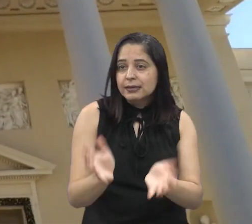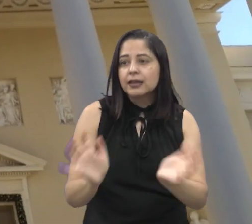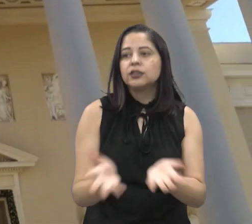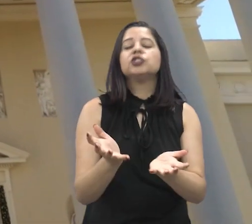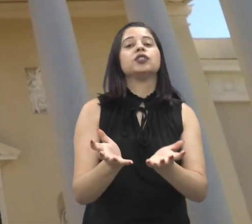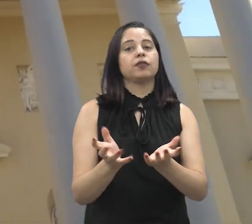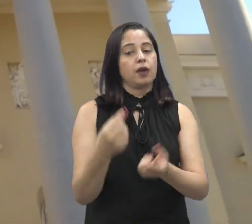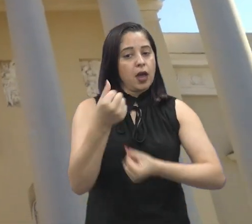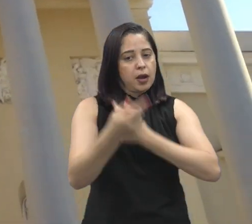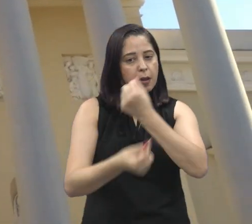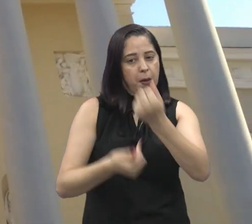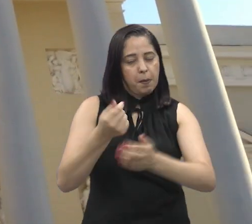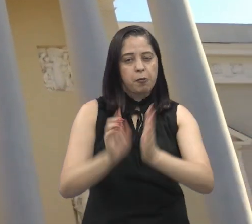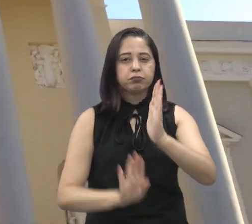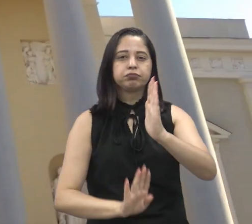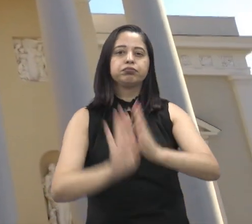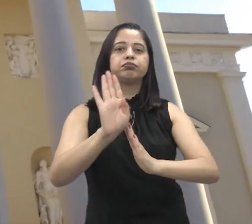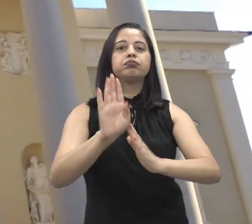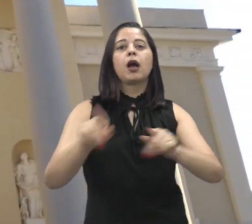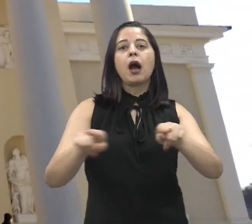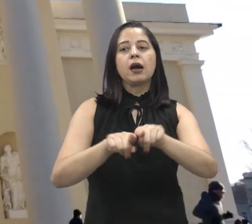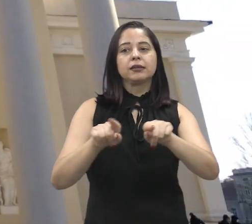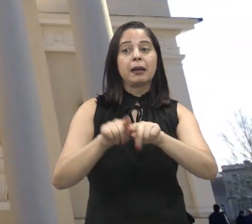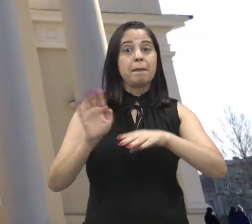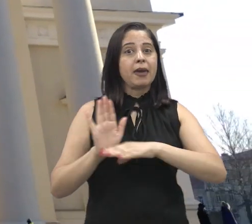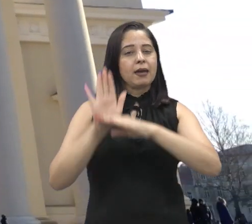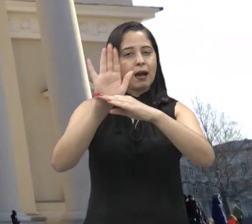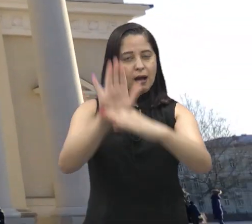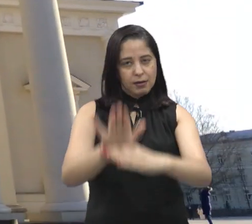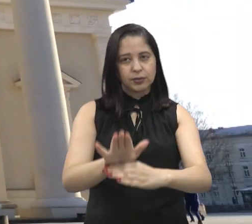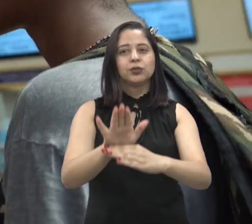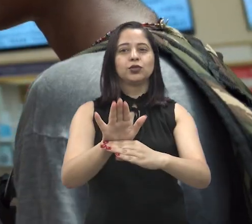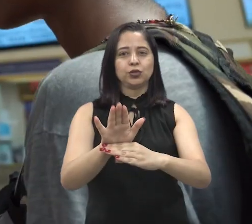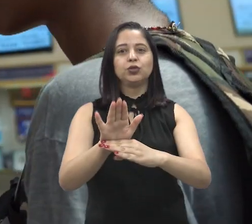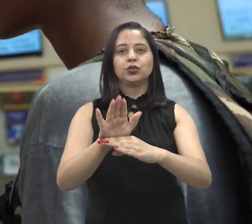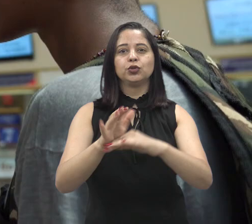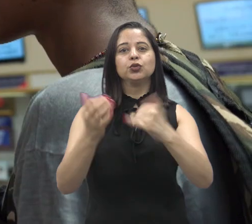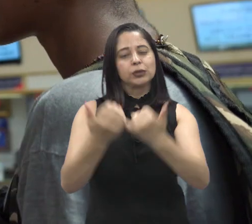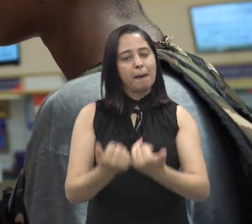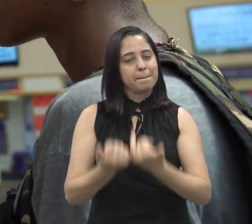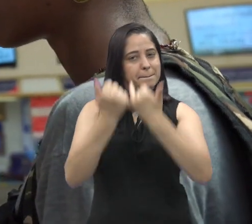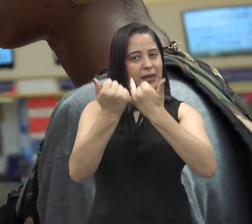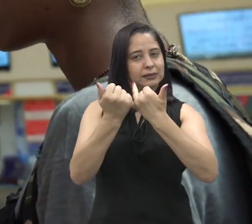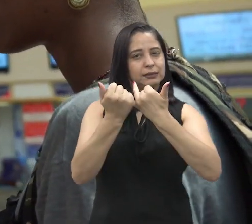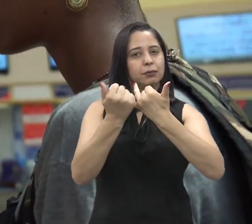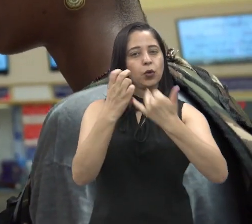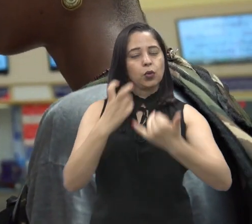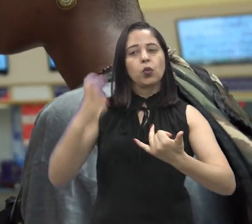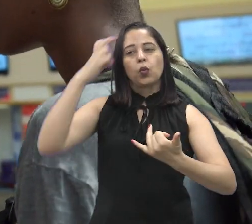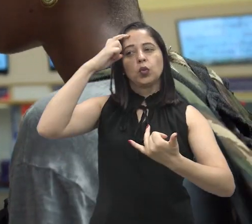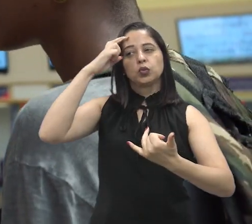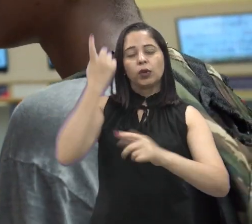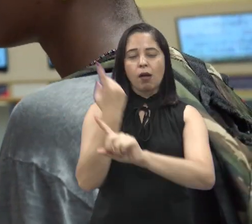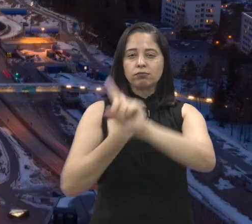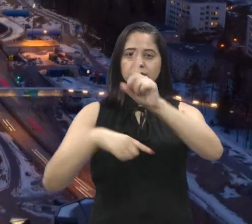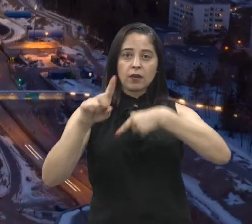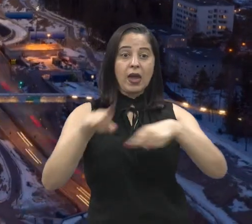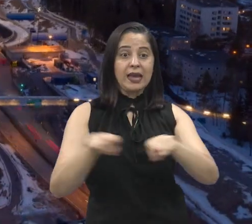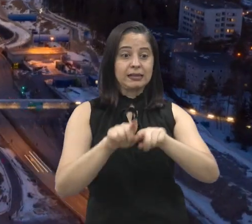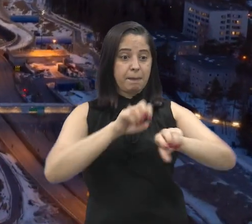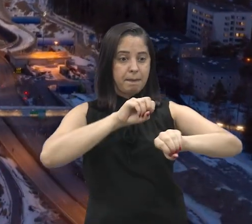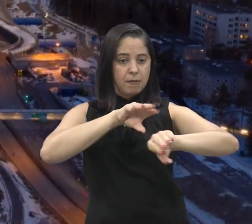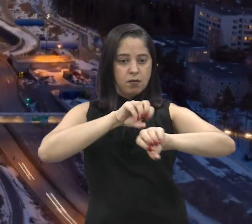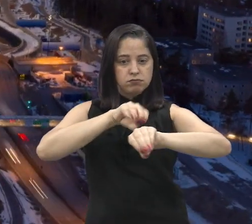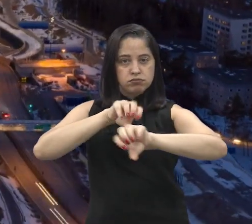e contribuindo para a preservação do patrimônio cultural. Além de oferecer educação e intercâmbio,